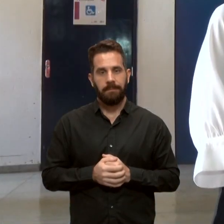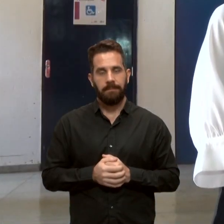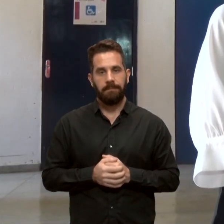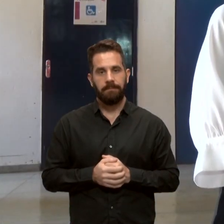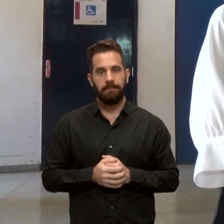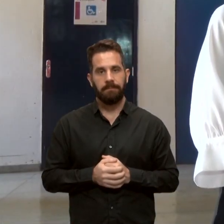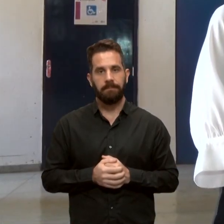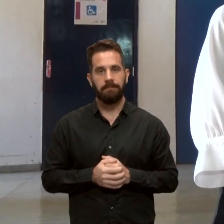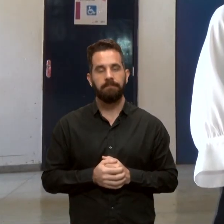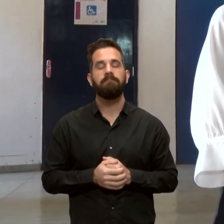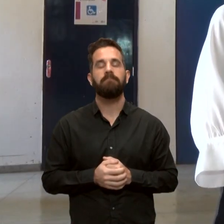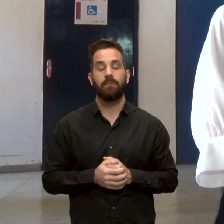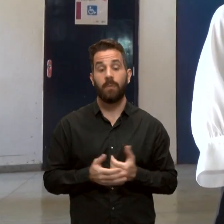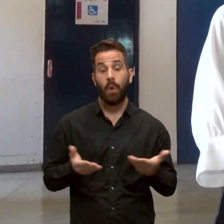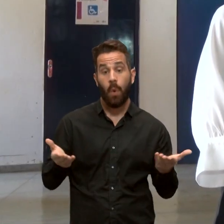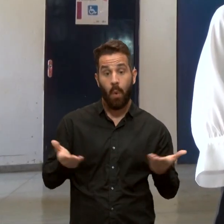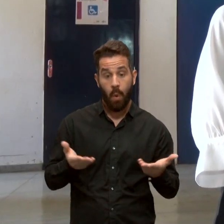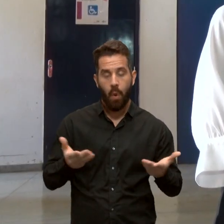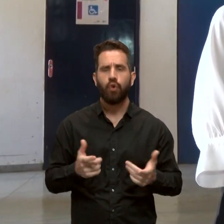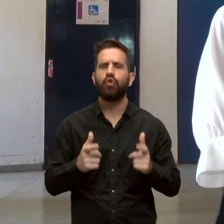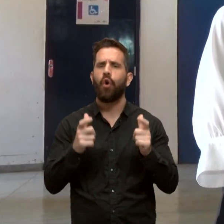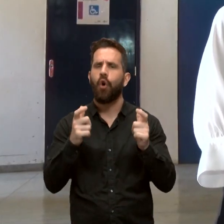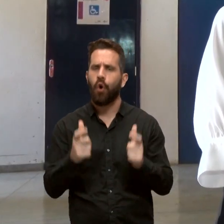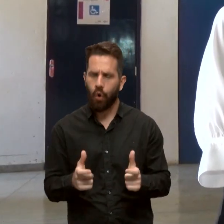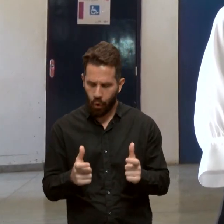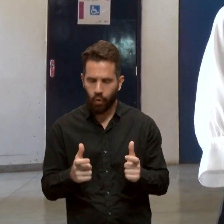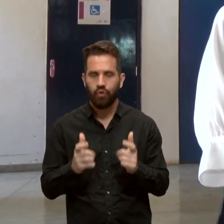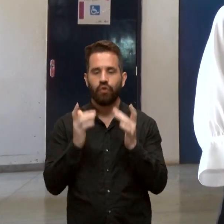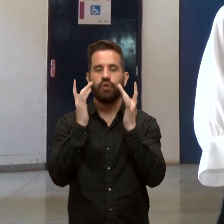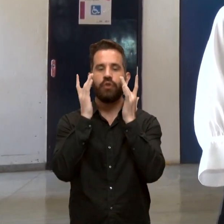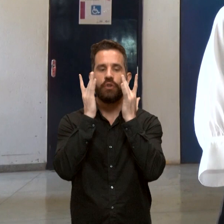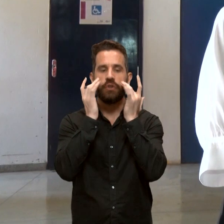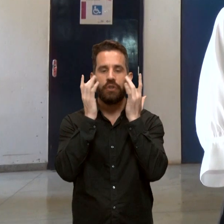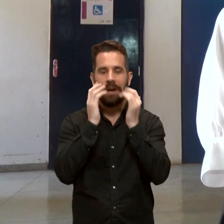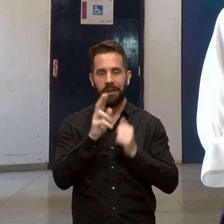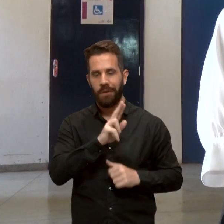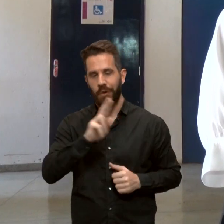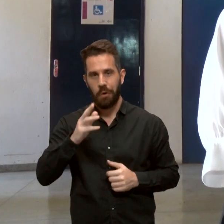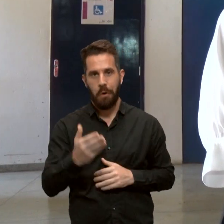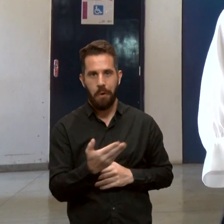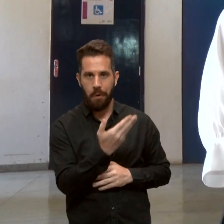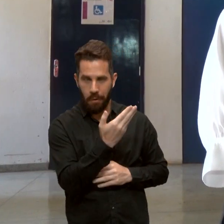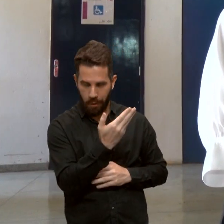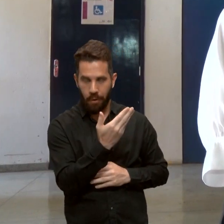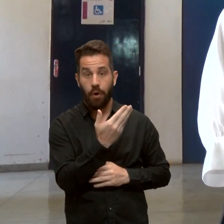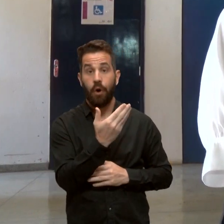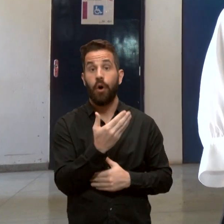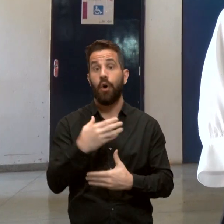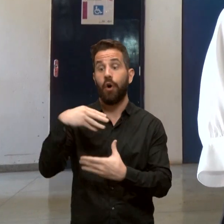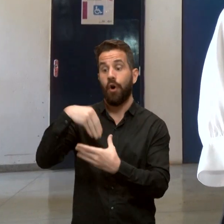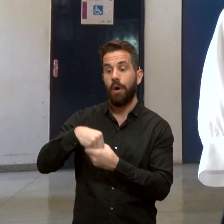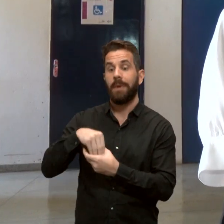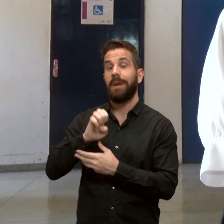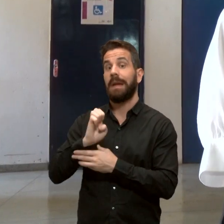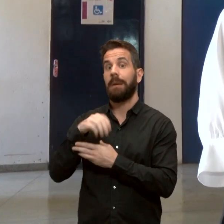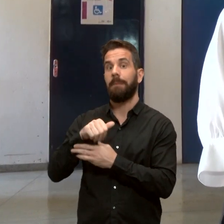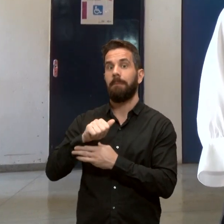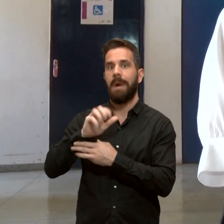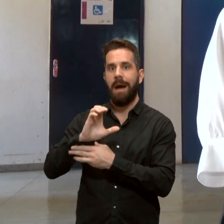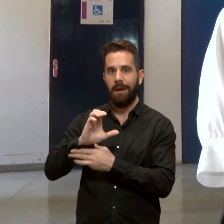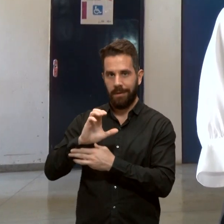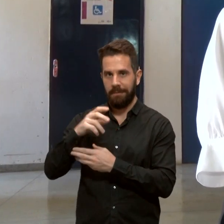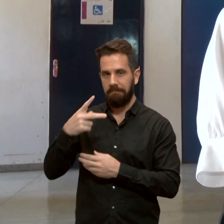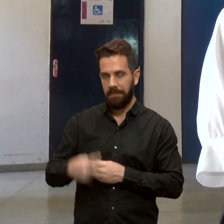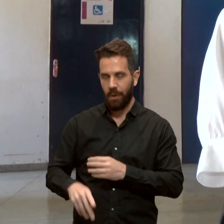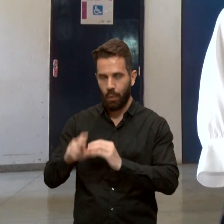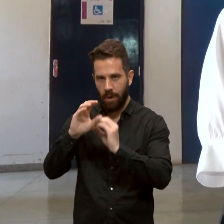Hoje nós estamos aqui no Teatro Belquis Carneiro de Mendonça, na EMAC, UFG. O objetivo